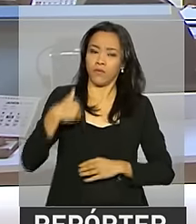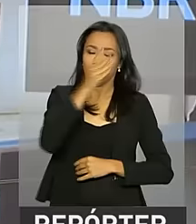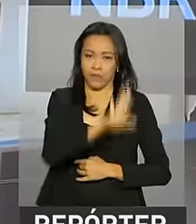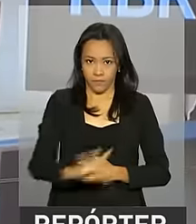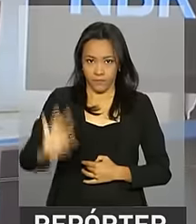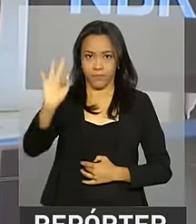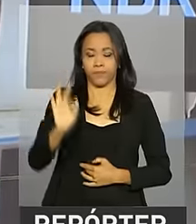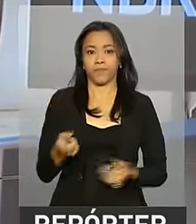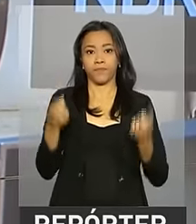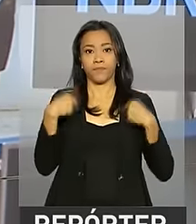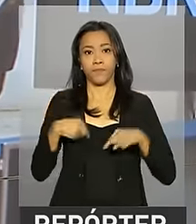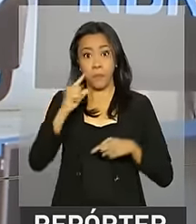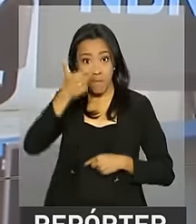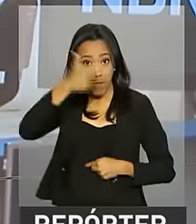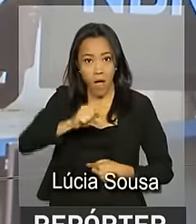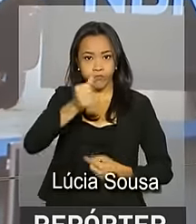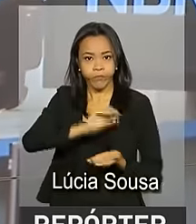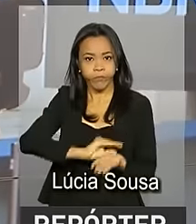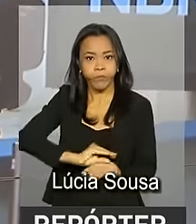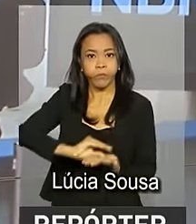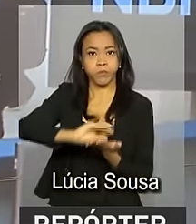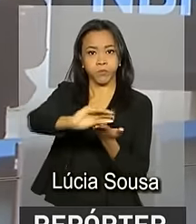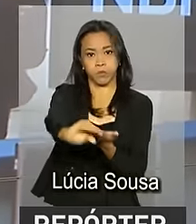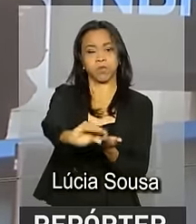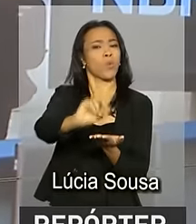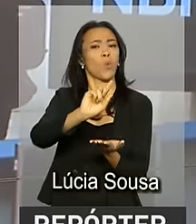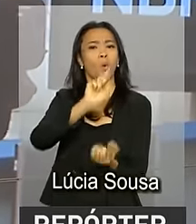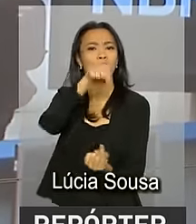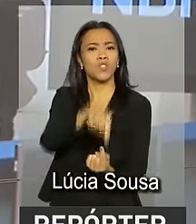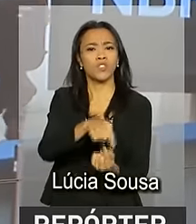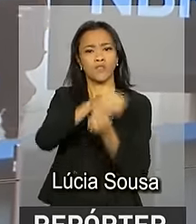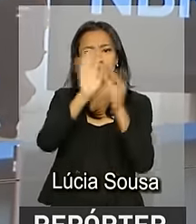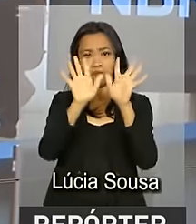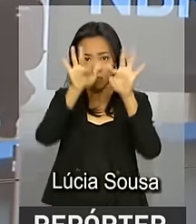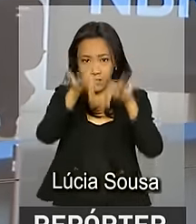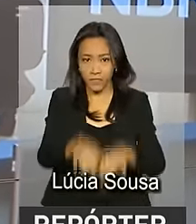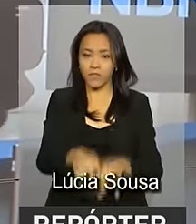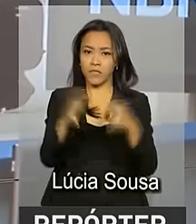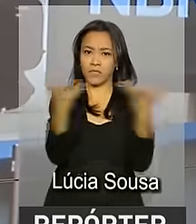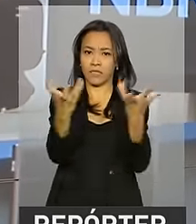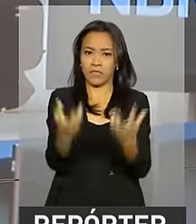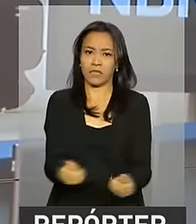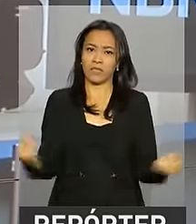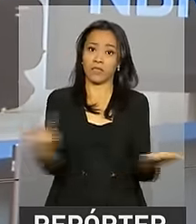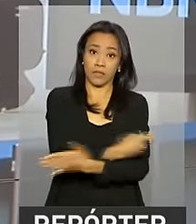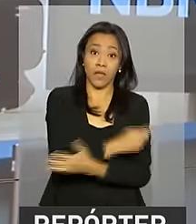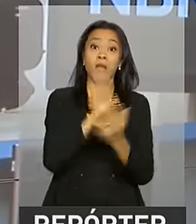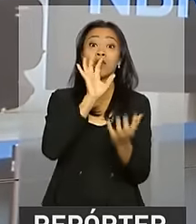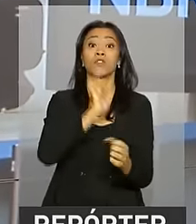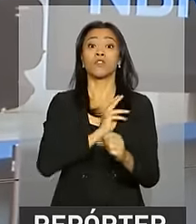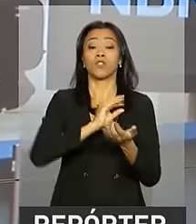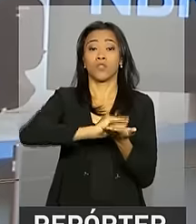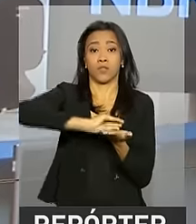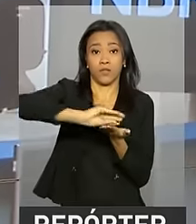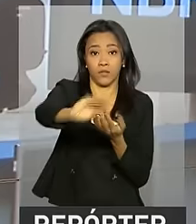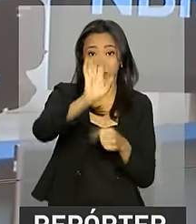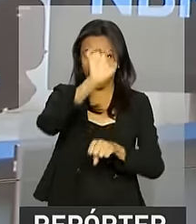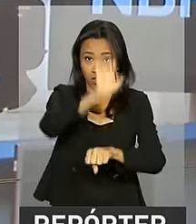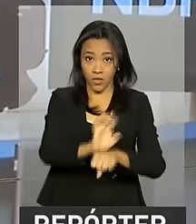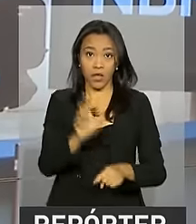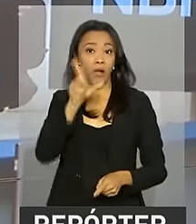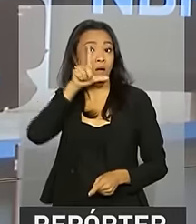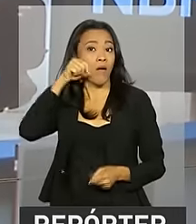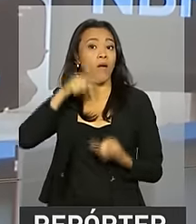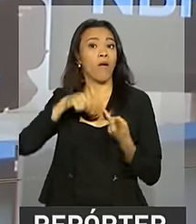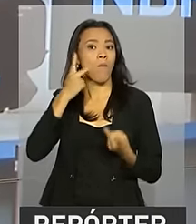federal mais investimentos para acabar com a seca dessa vez os recursos vão para Alagoas Ceará e Pernambuco quem